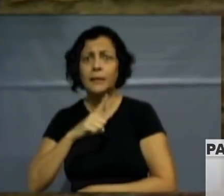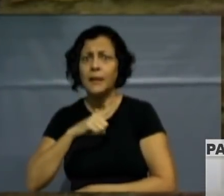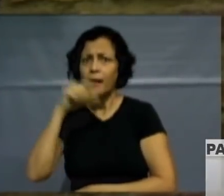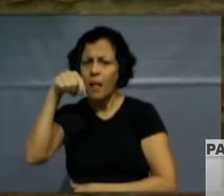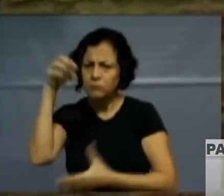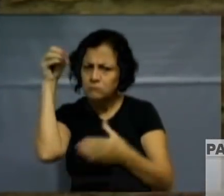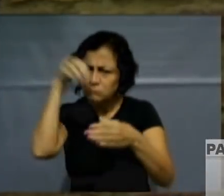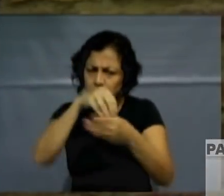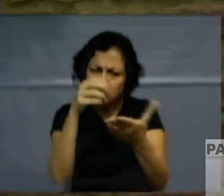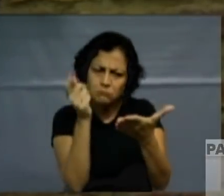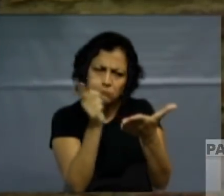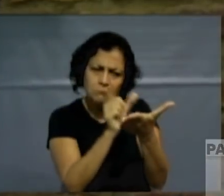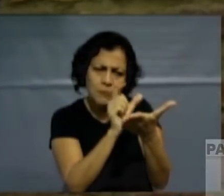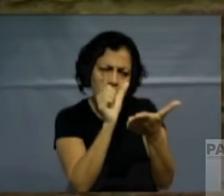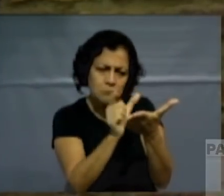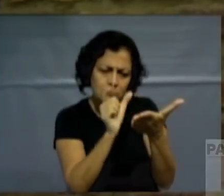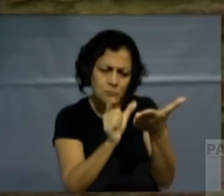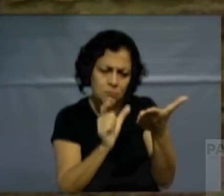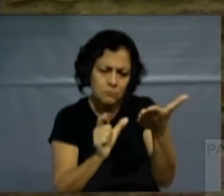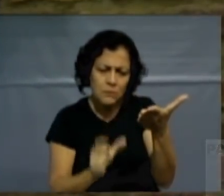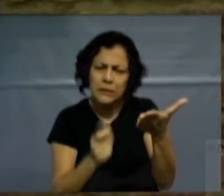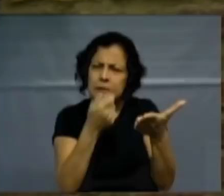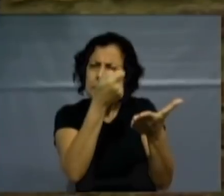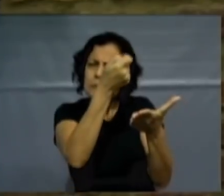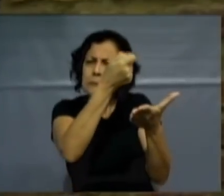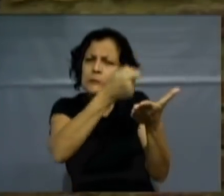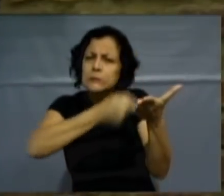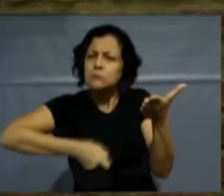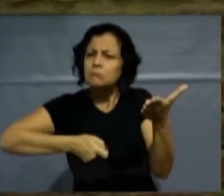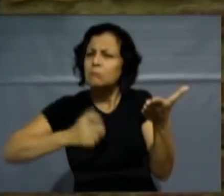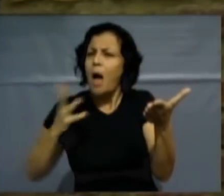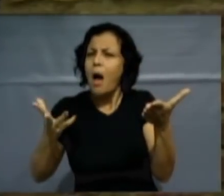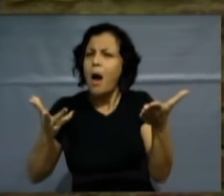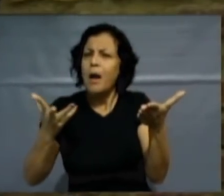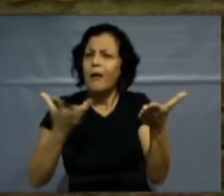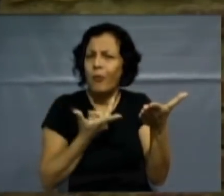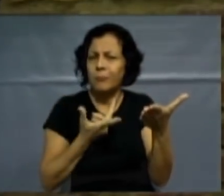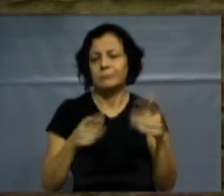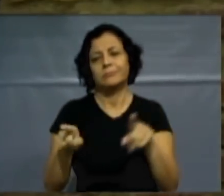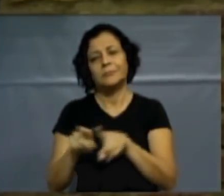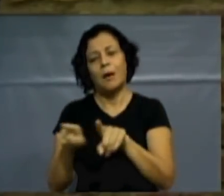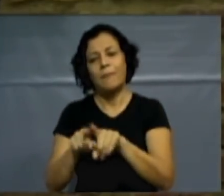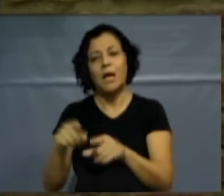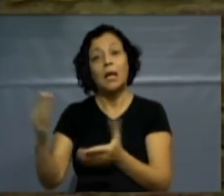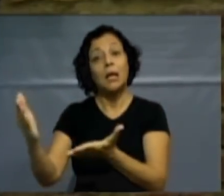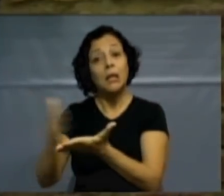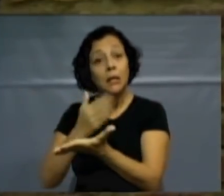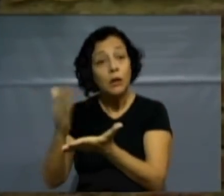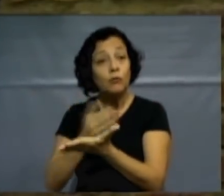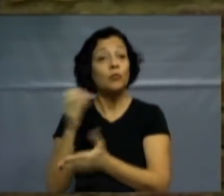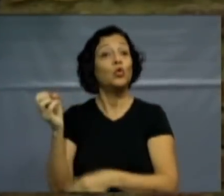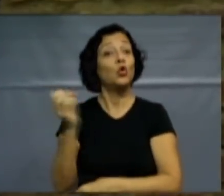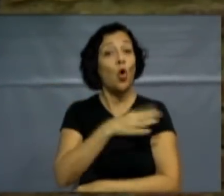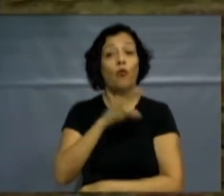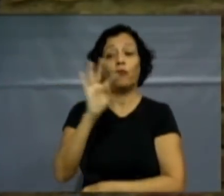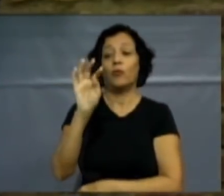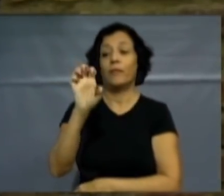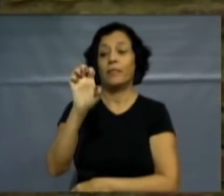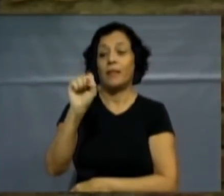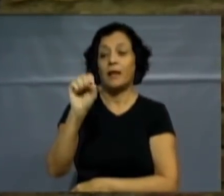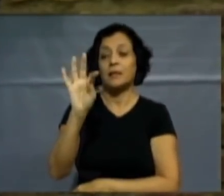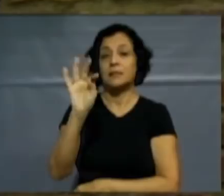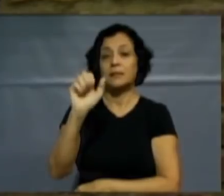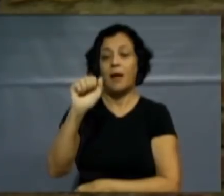não é isso mesmo? Que são textos maravilhosos. Novo Testamento, edição pastoral,